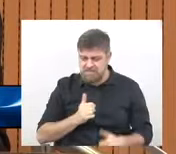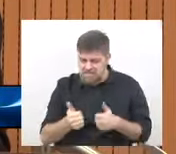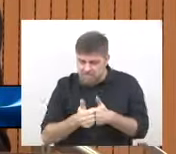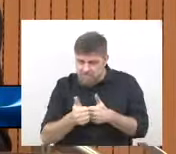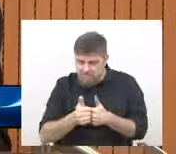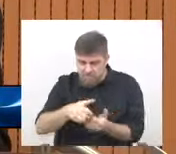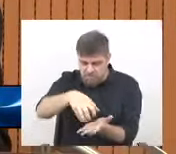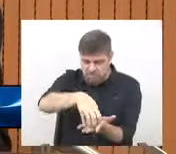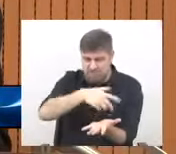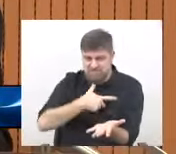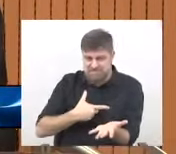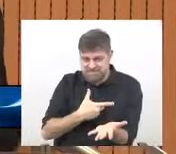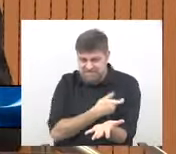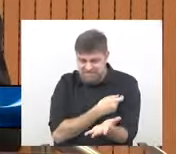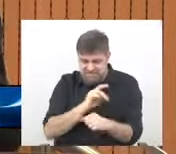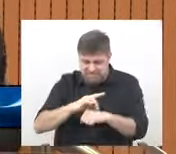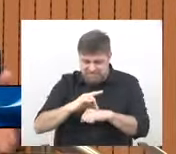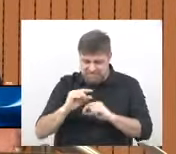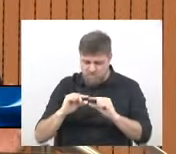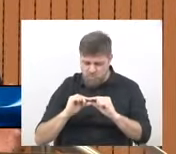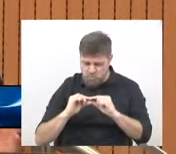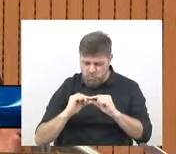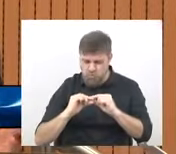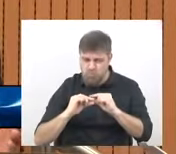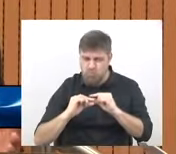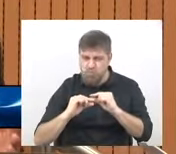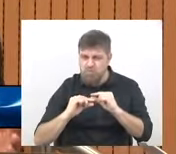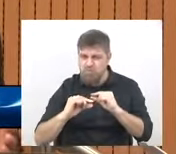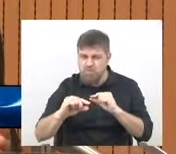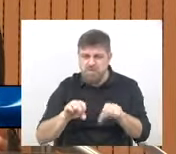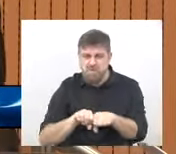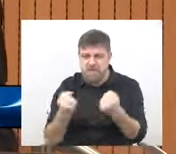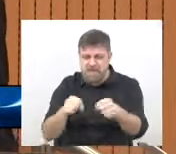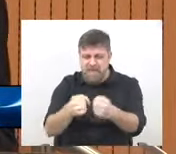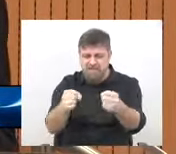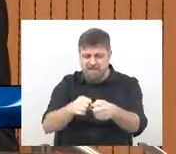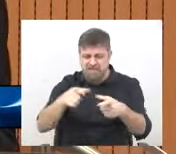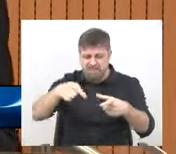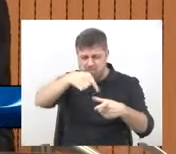posto de saúde, o asfalto que foi ali está ficando tudo danificado.